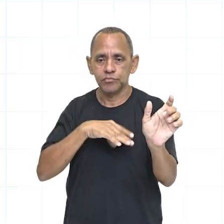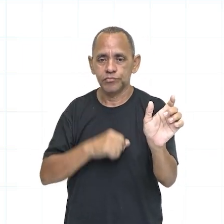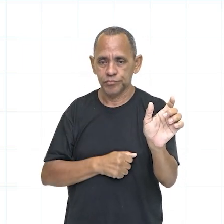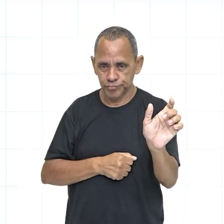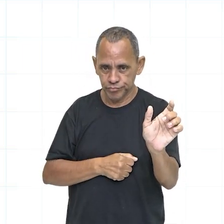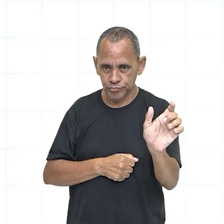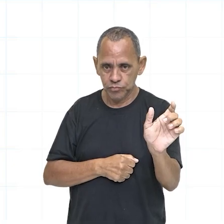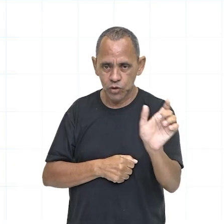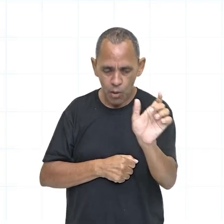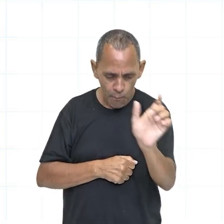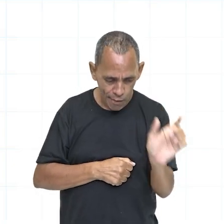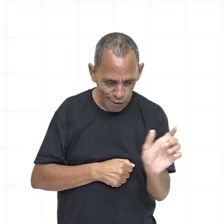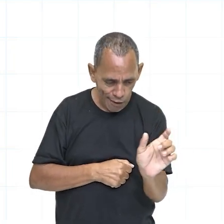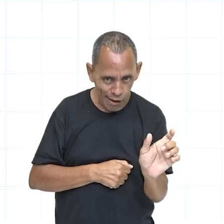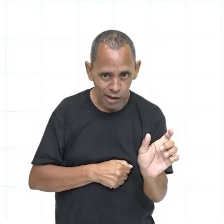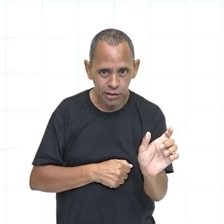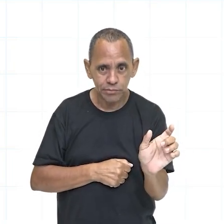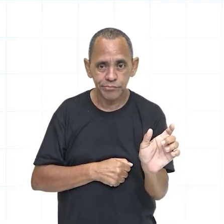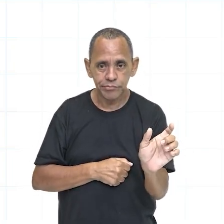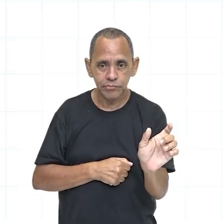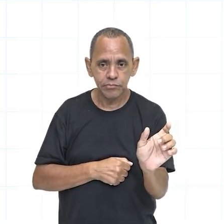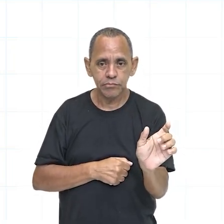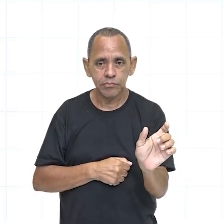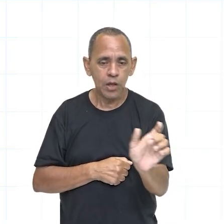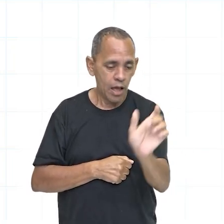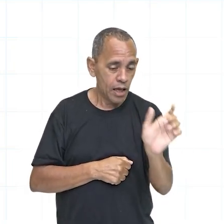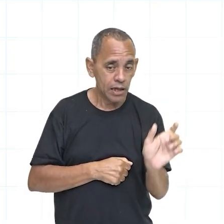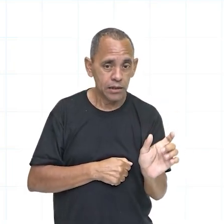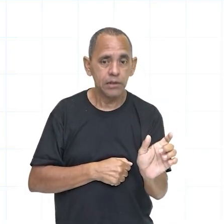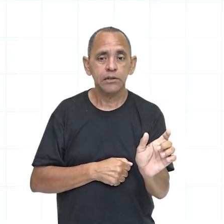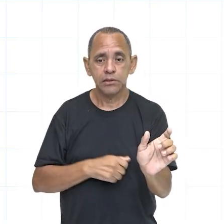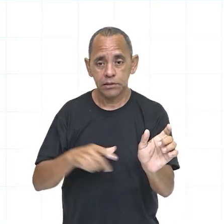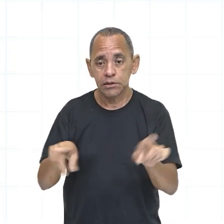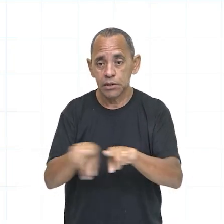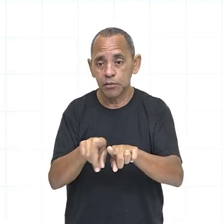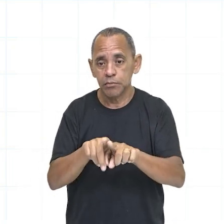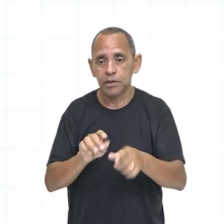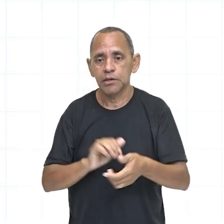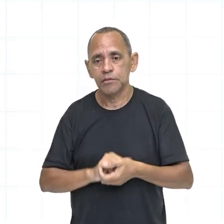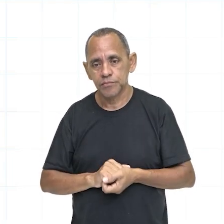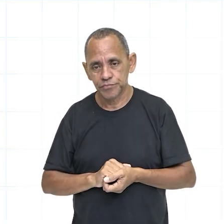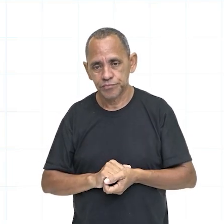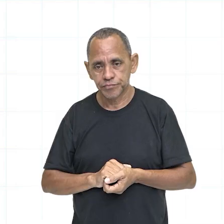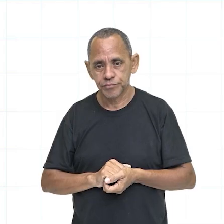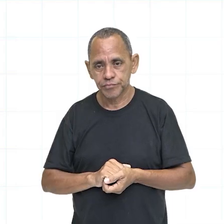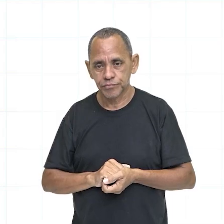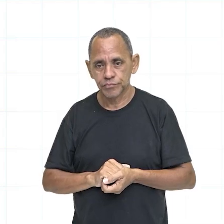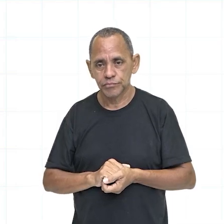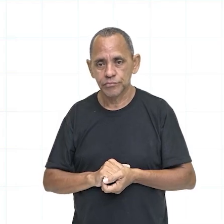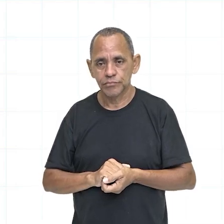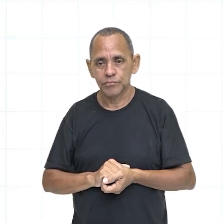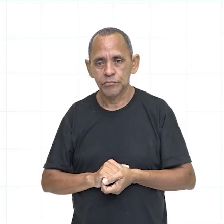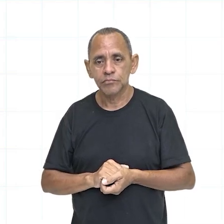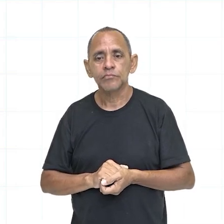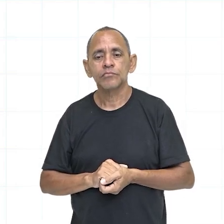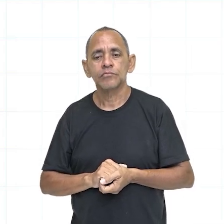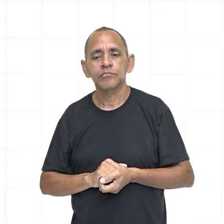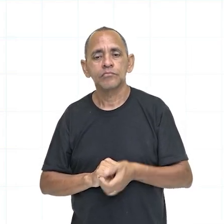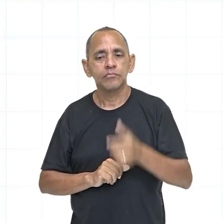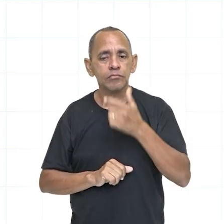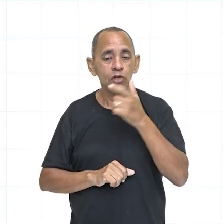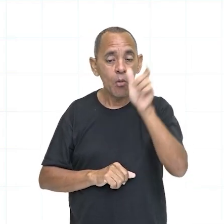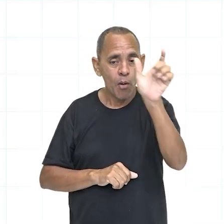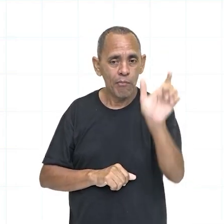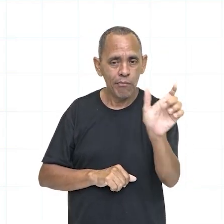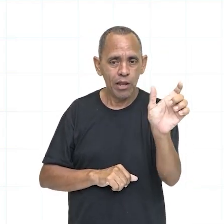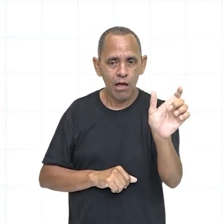portanto. Hence, daí, por isso. Thus,